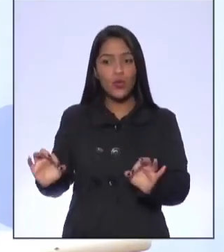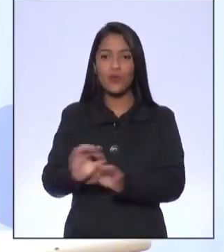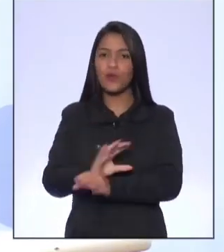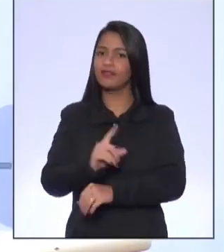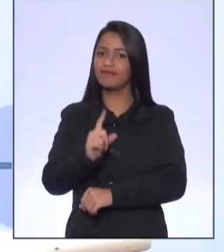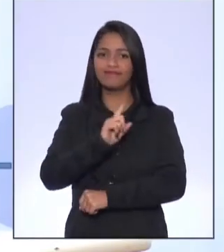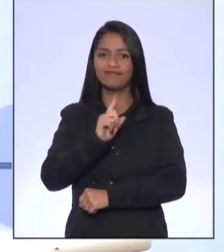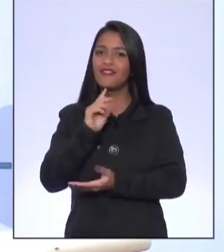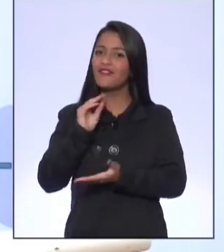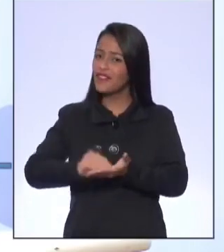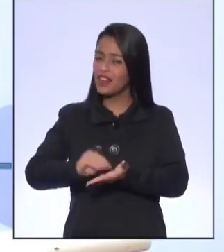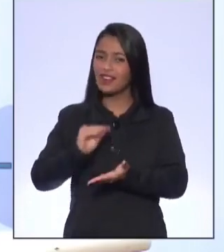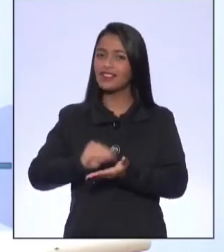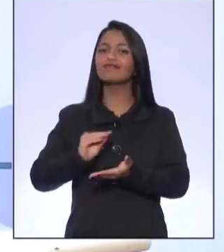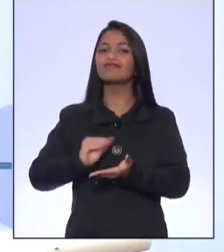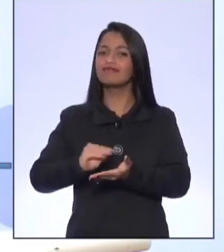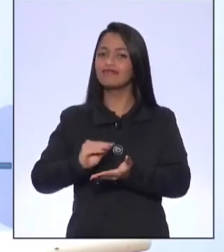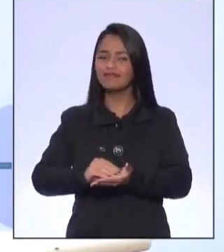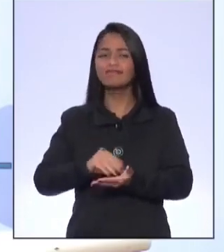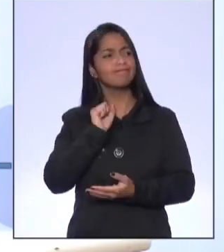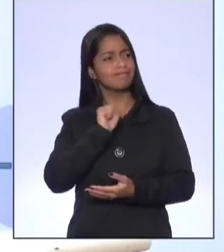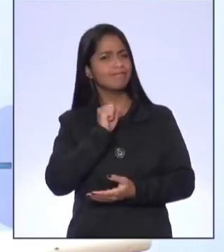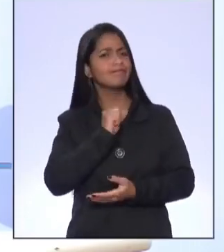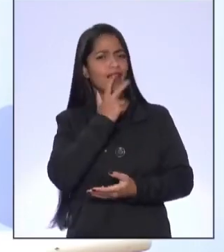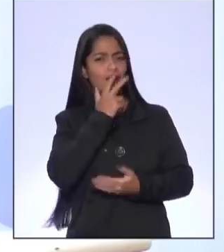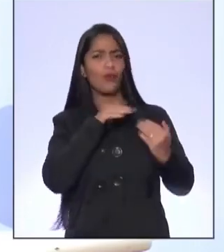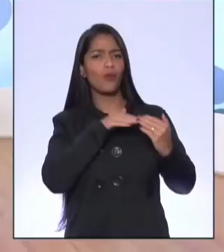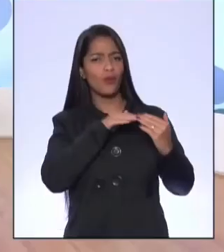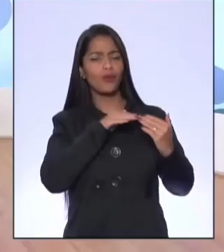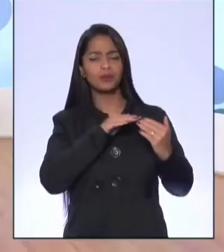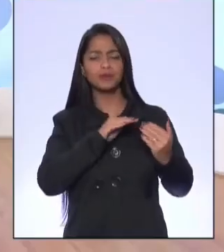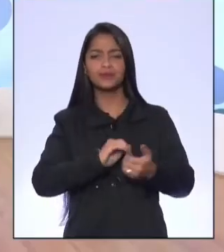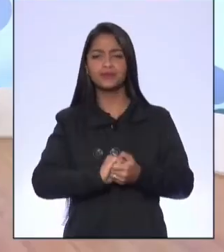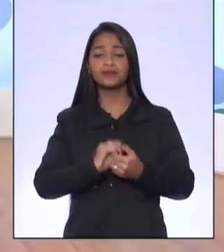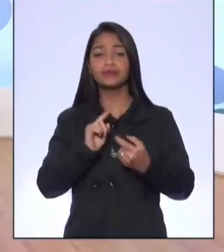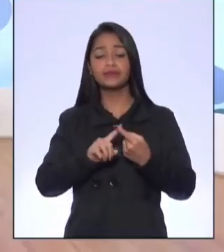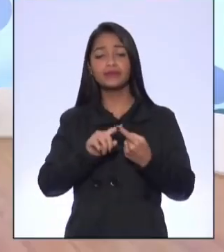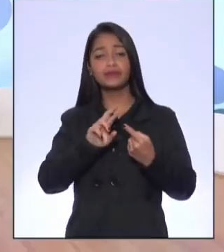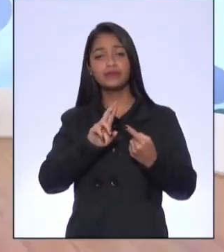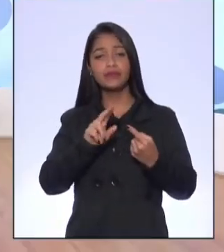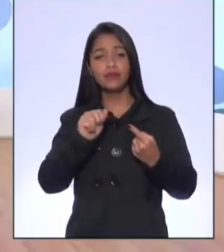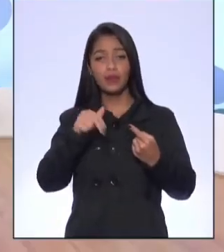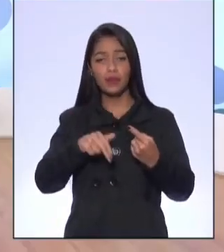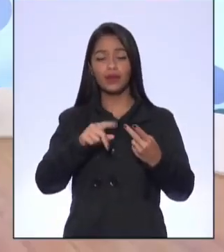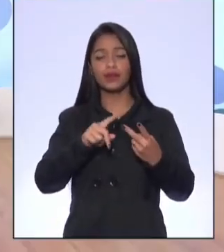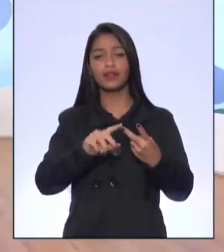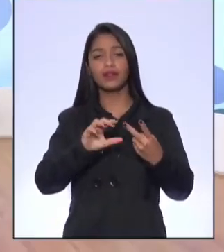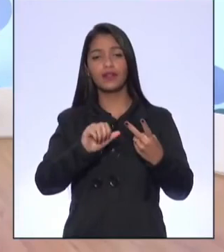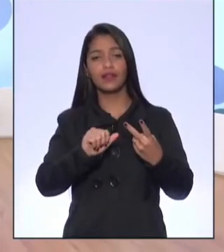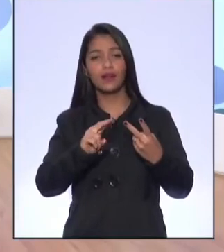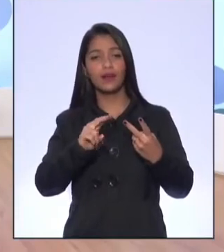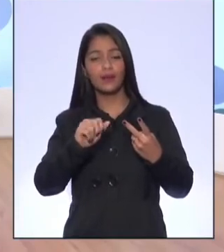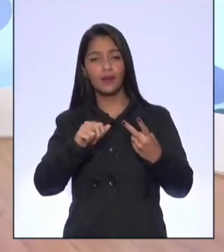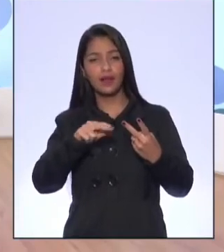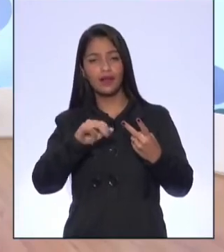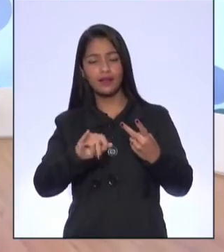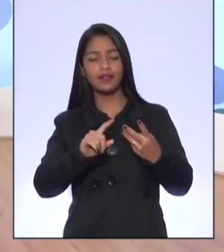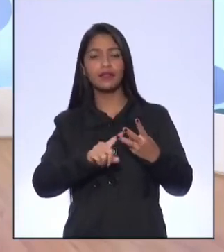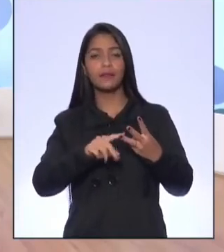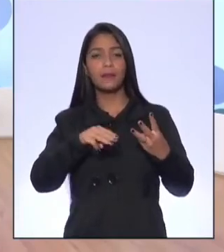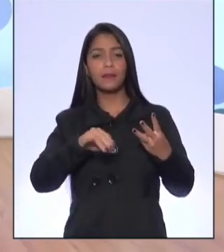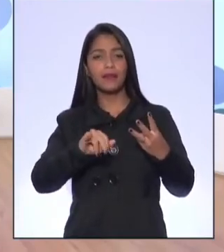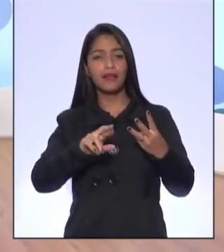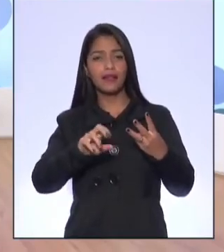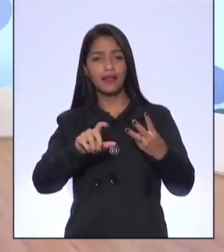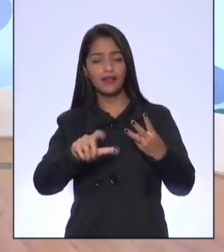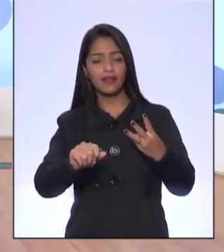que faltou encerrar esse exercício. O Juan Félix, a Cauane, a Mirella, o William, Ana Clara,